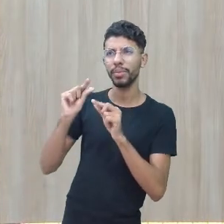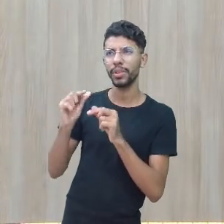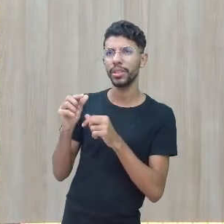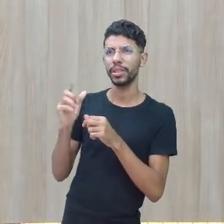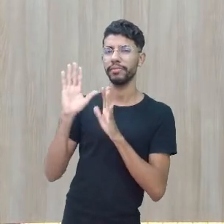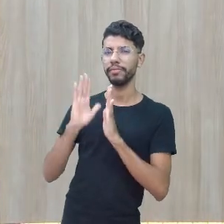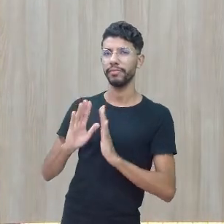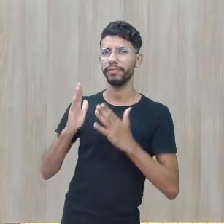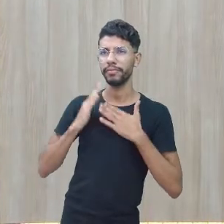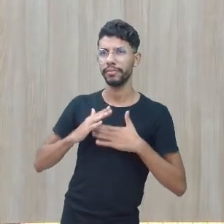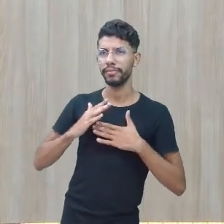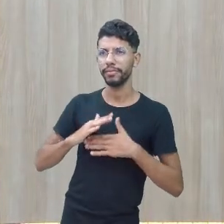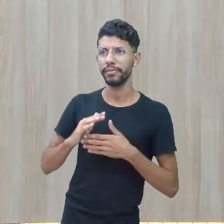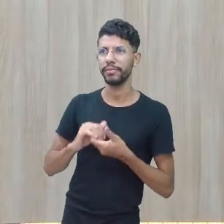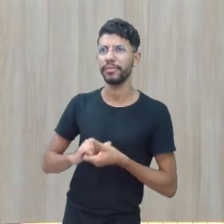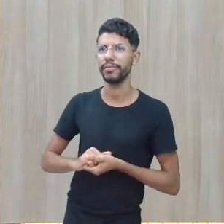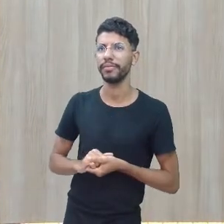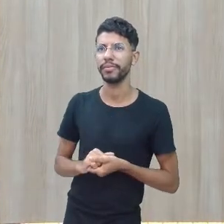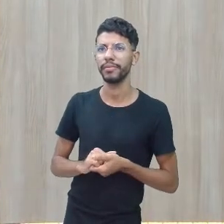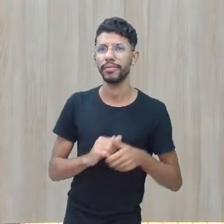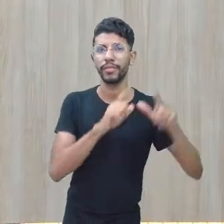Opa!